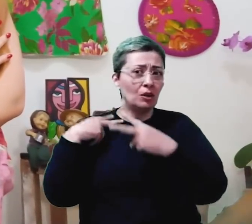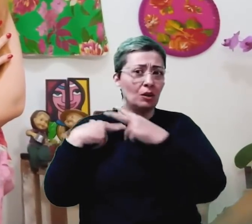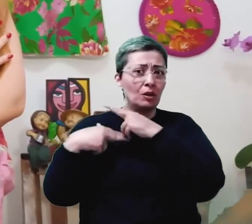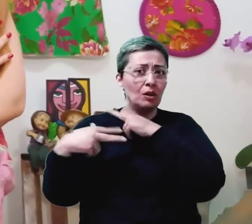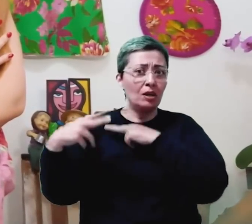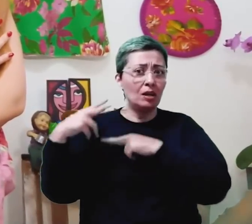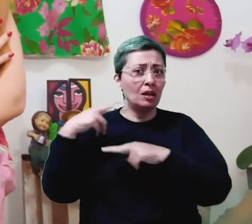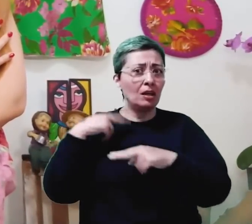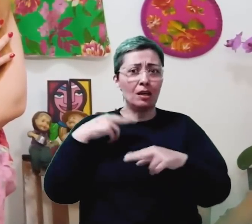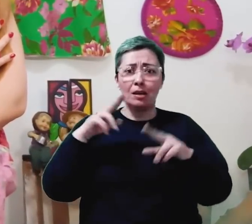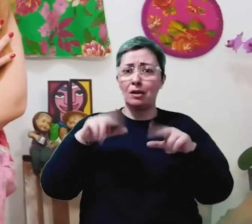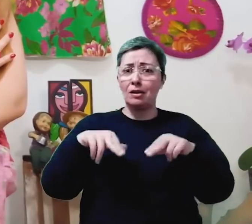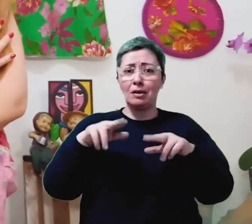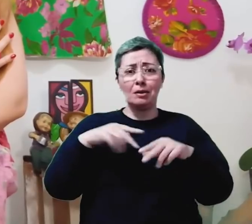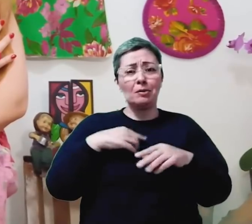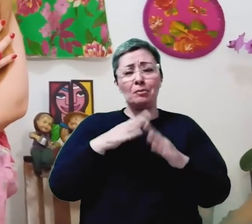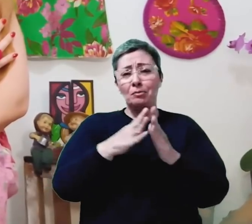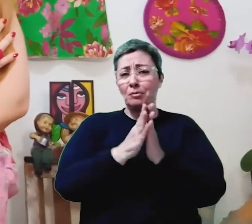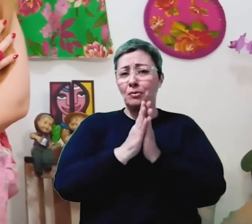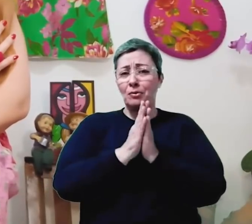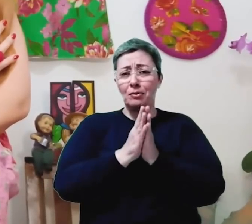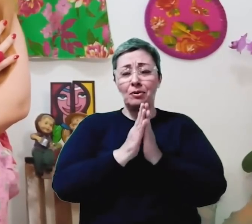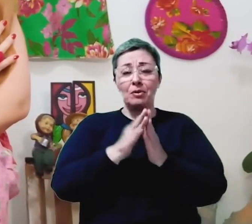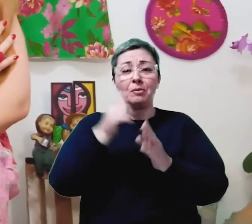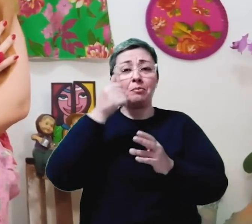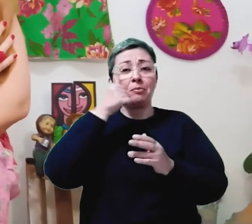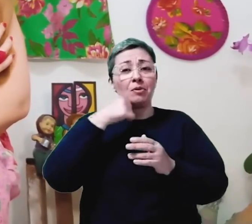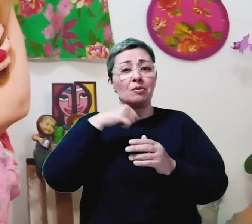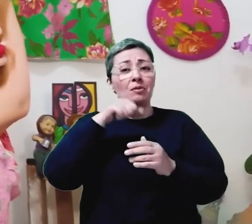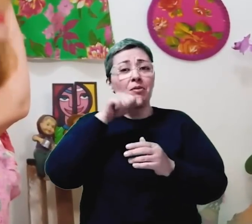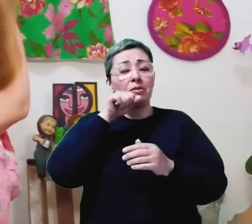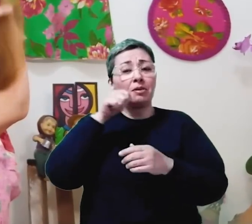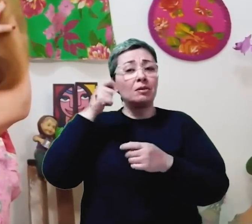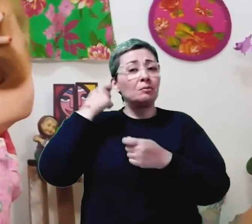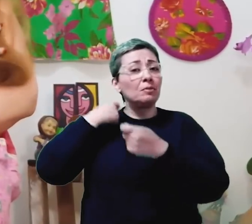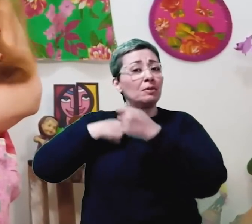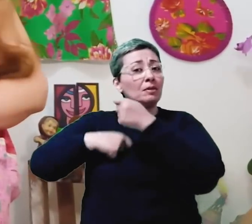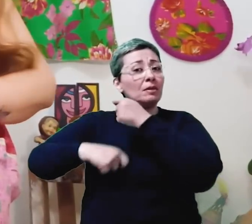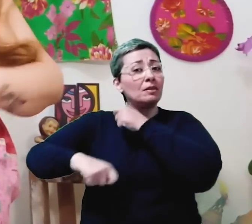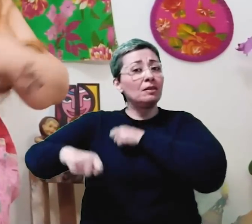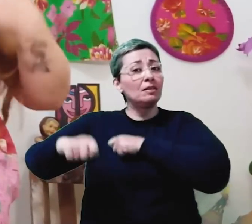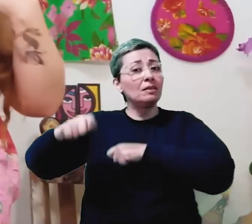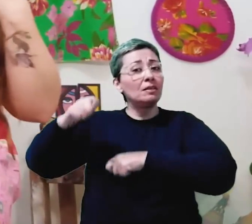meus cabelos. Minha mãe me